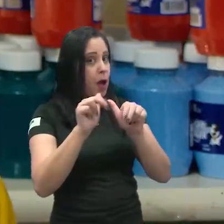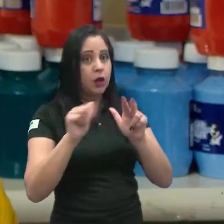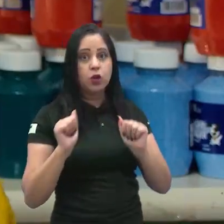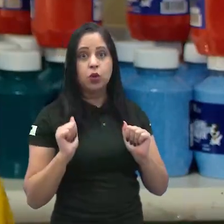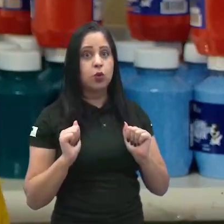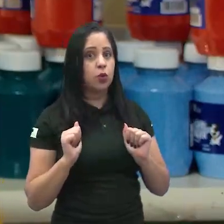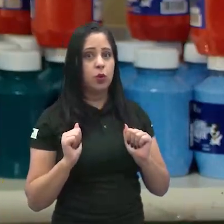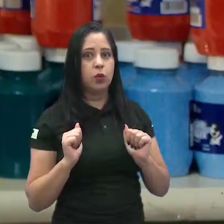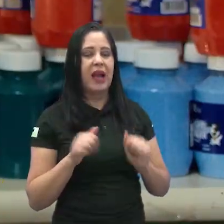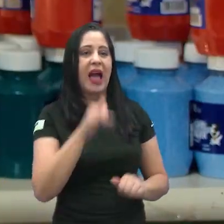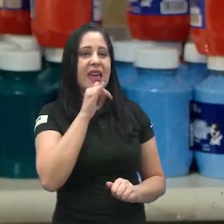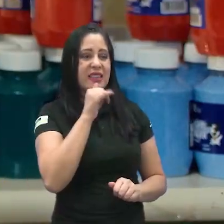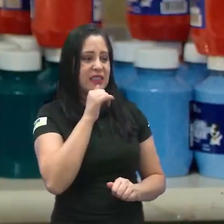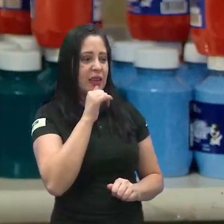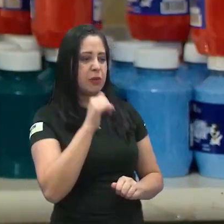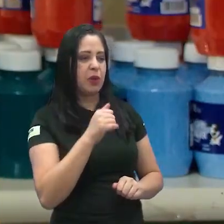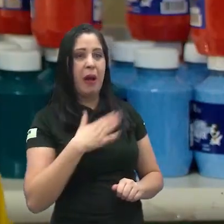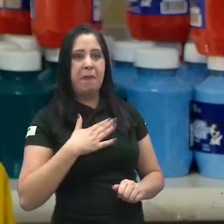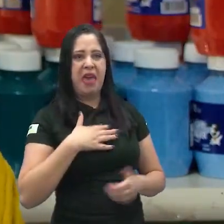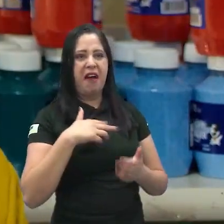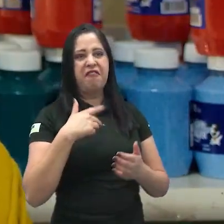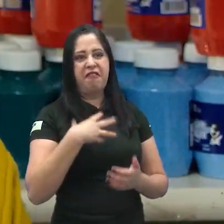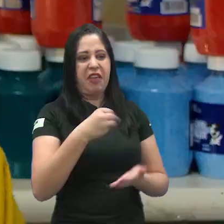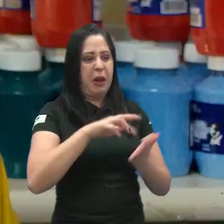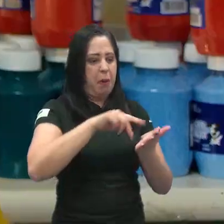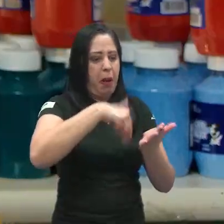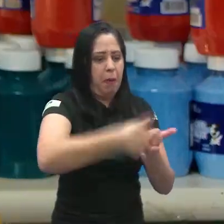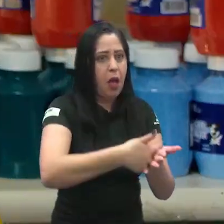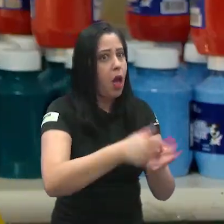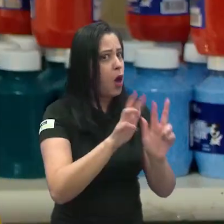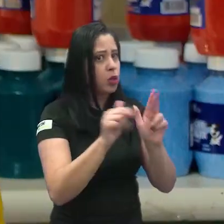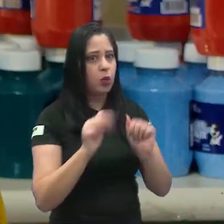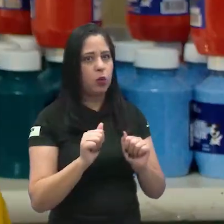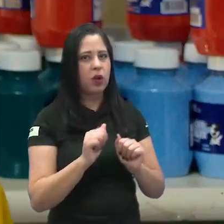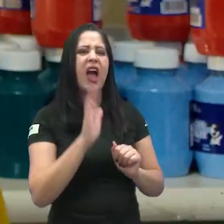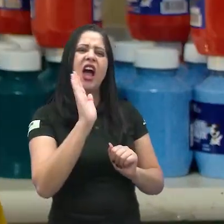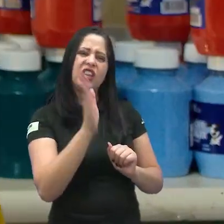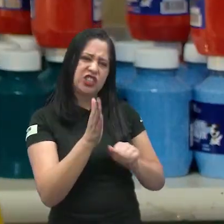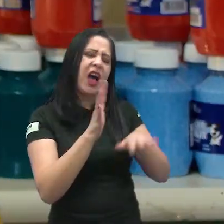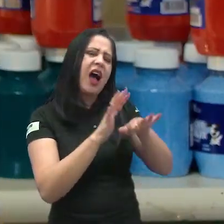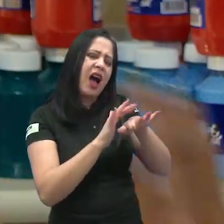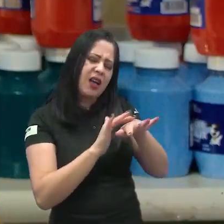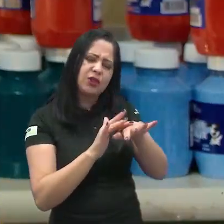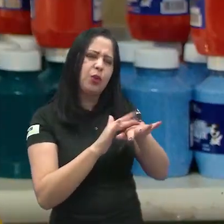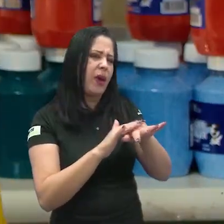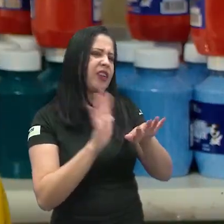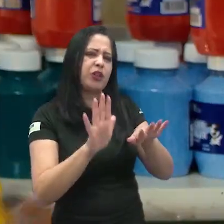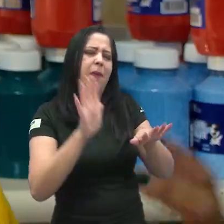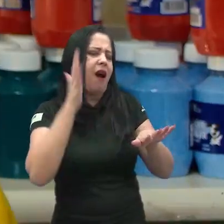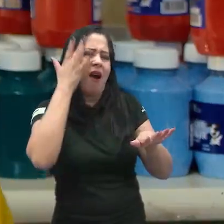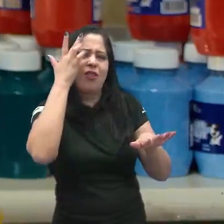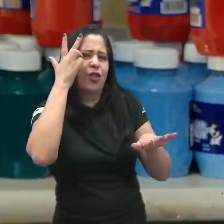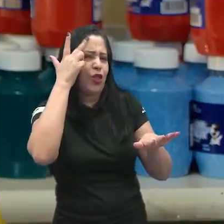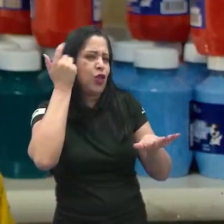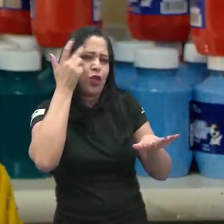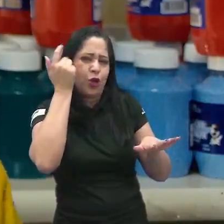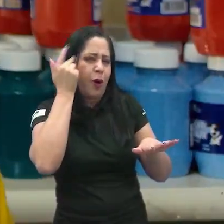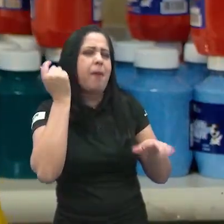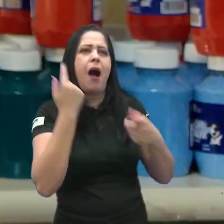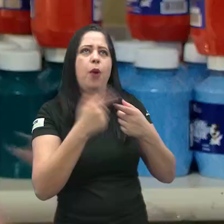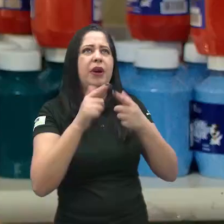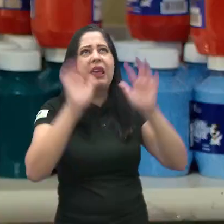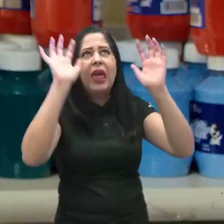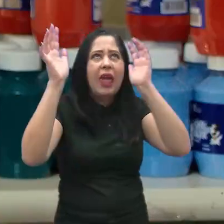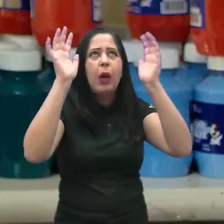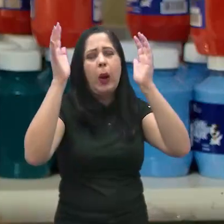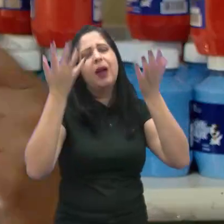de... machucou, caiu, sabe? Essas questões. Já ficou doentinha, mas é questão do tempo, não é questão da escola em si.